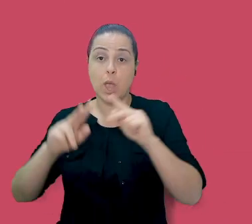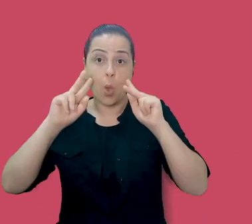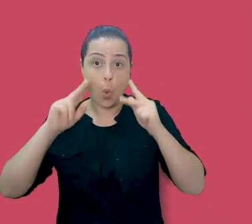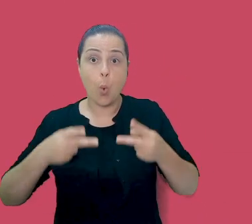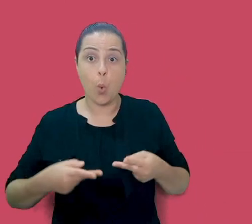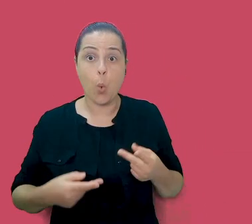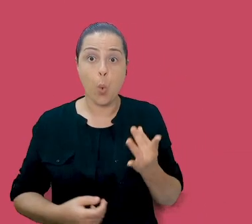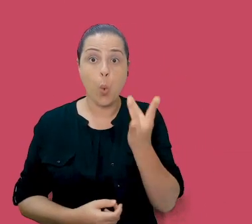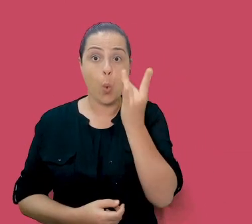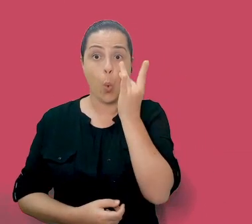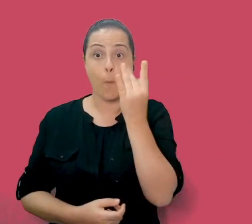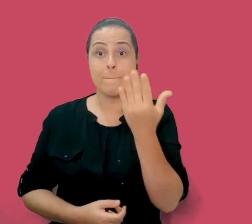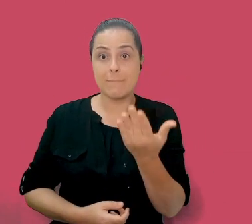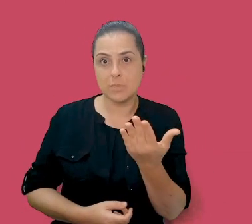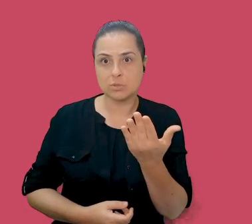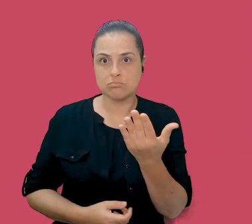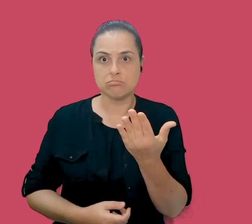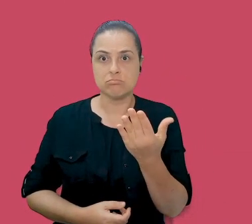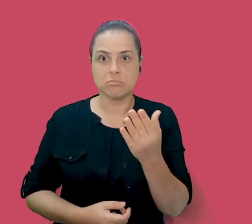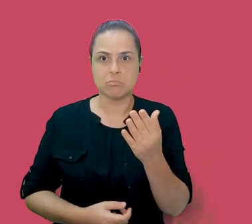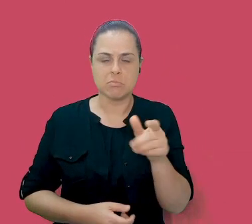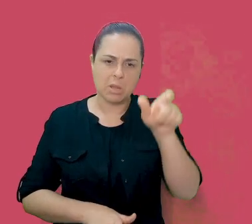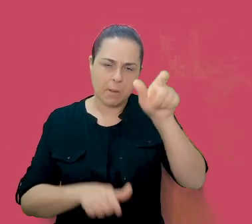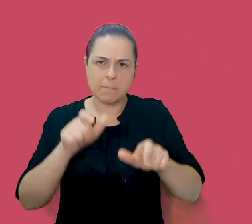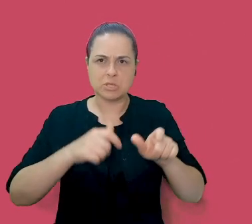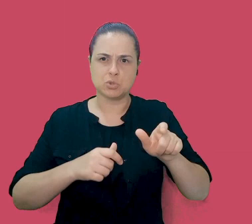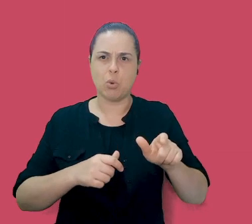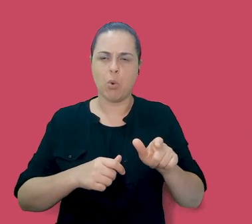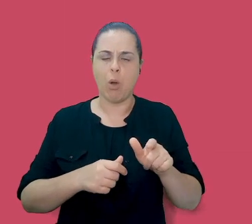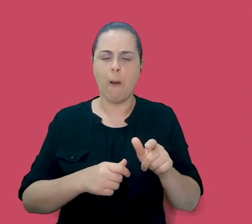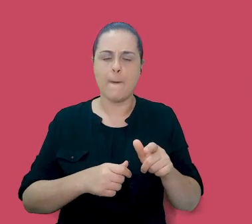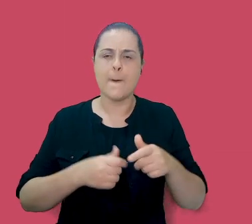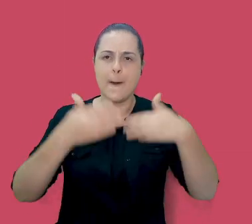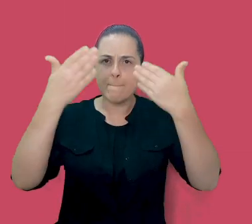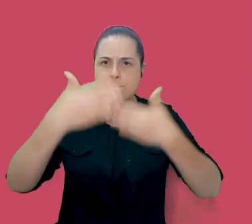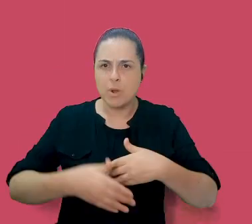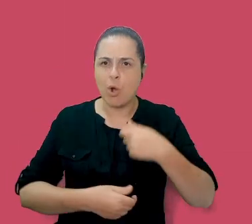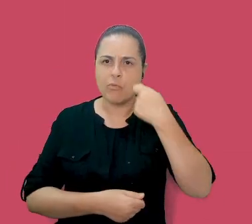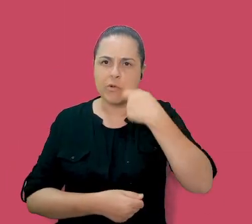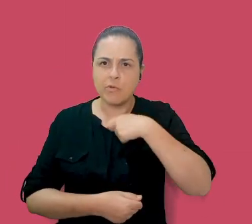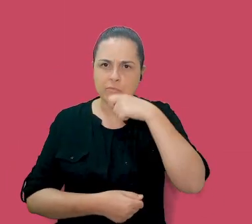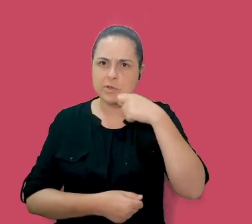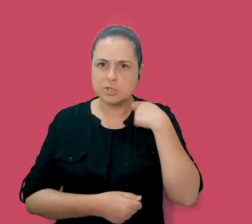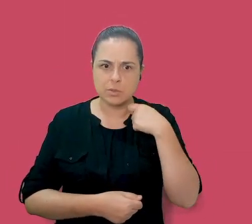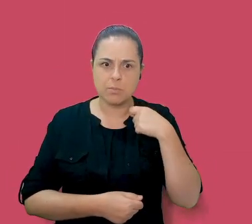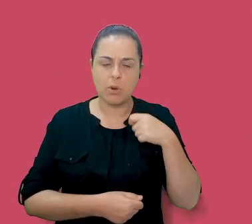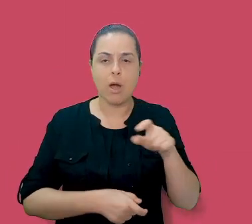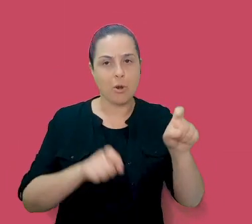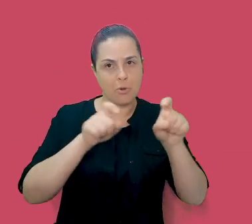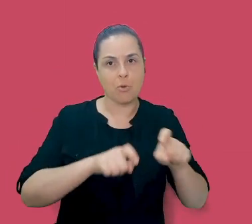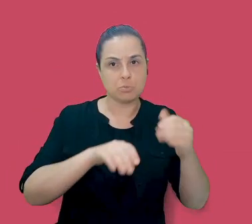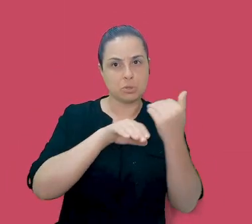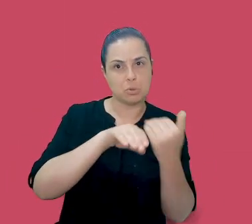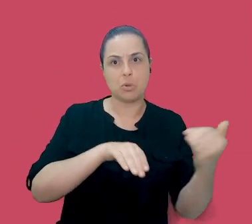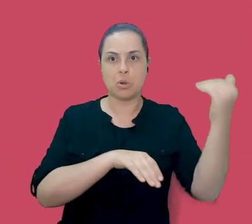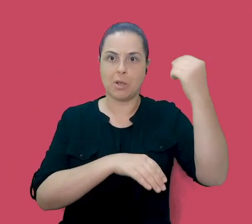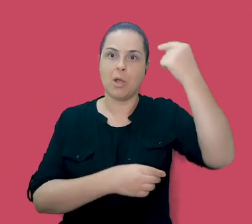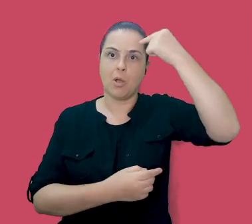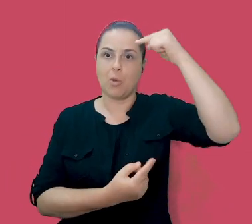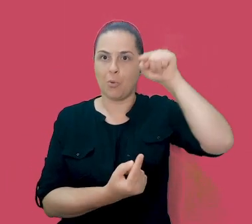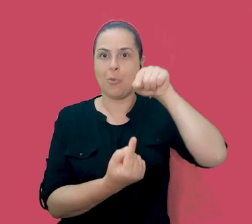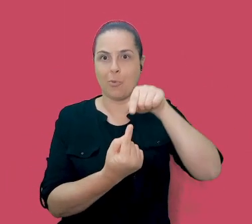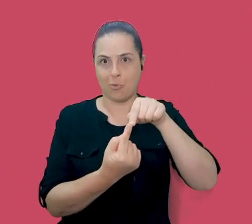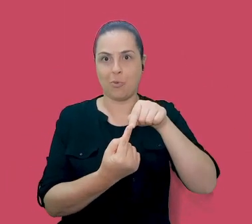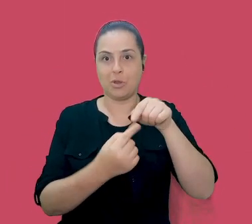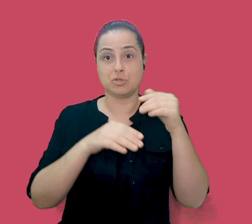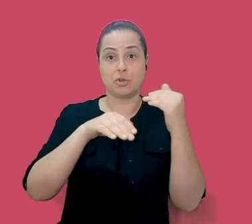cidadão médio, mas do candidato médio de faculdade, que já é um cidadão um pouco mais acima do nível de cognitivo, tá? Então,